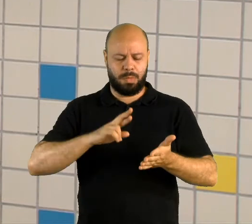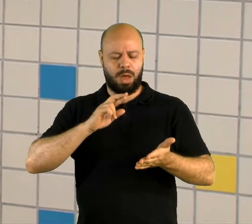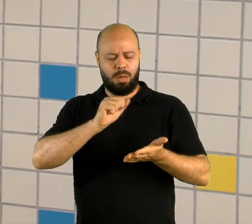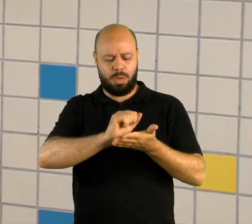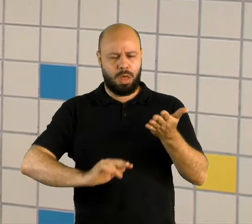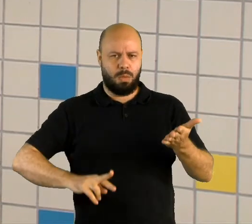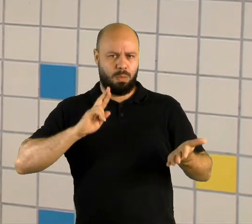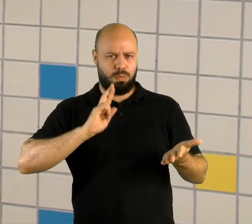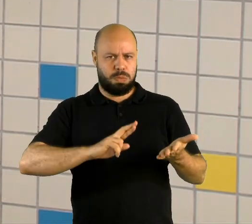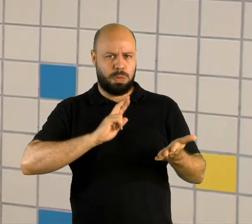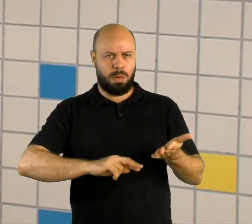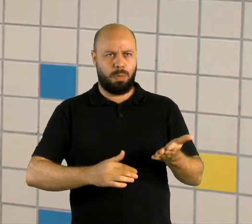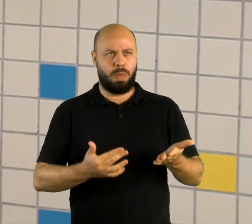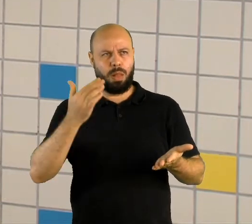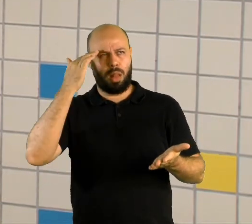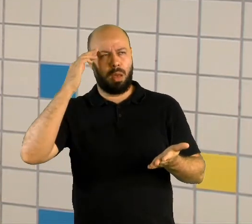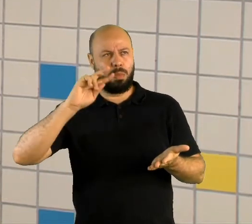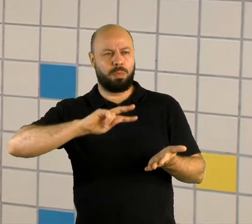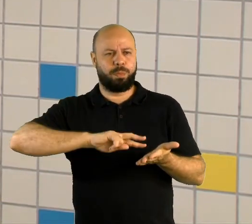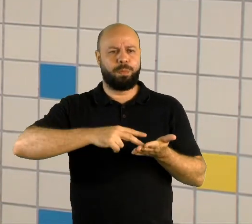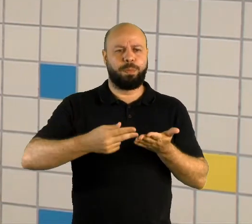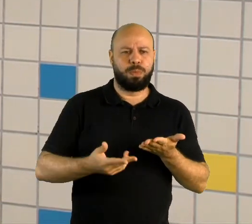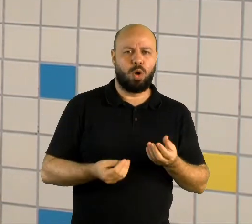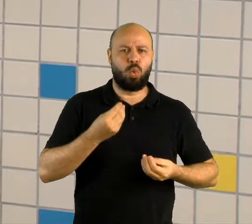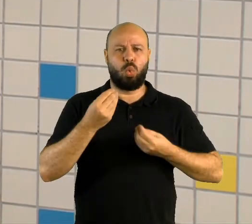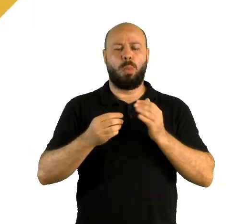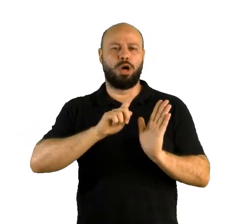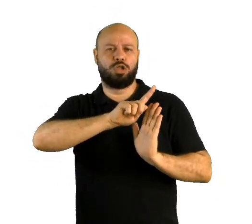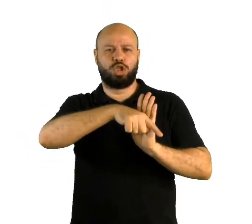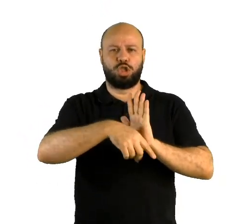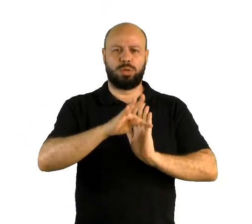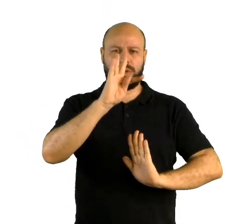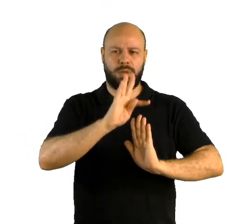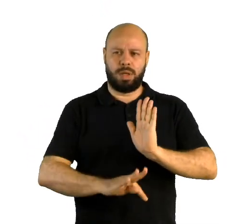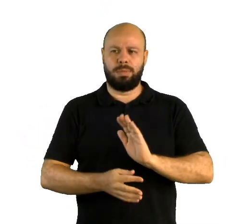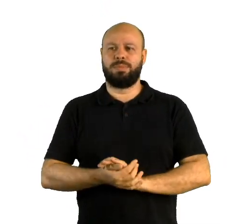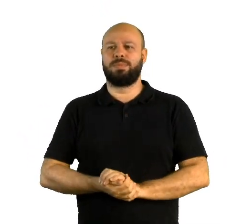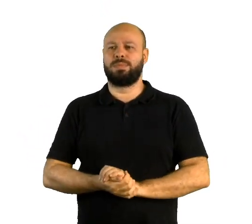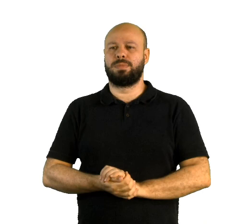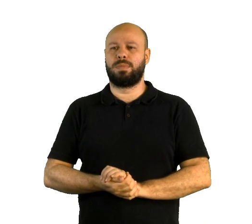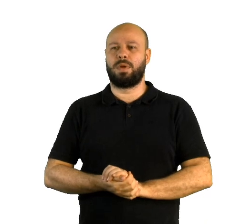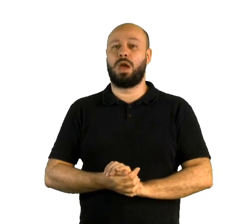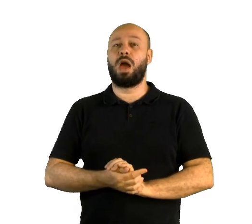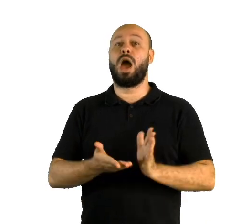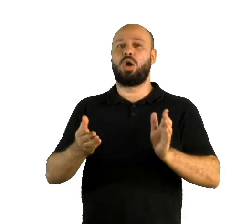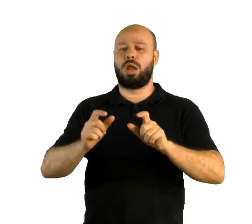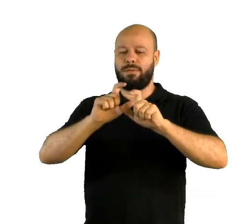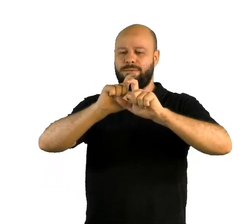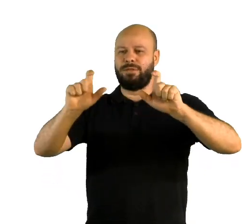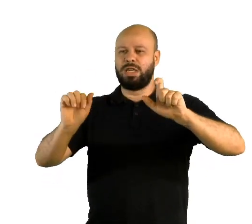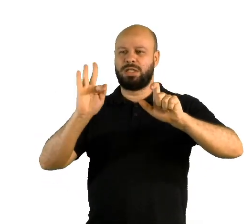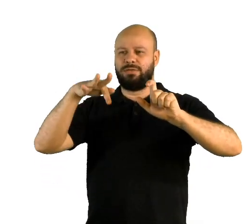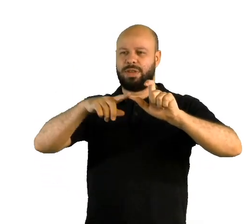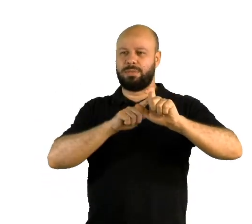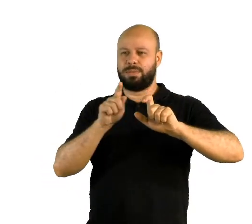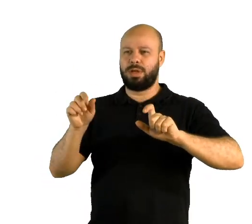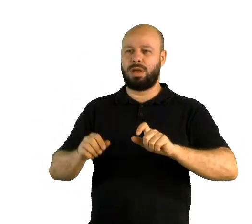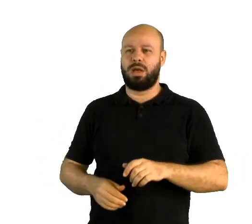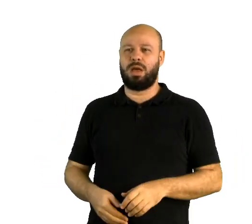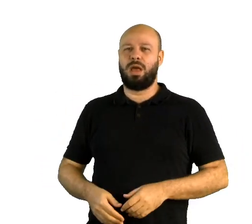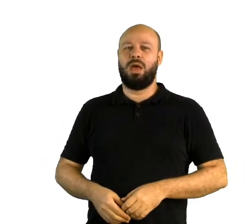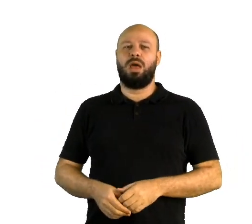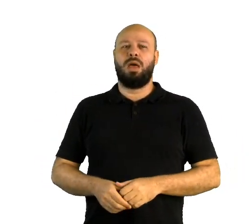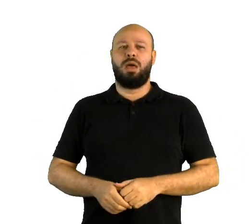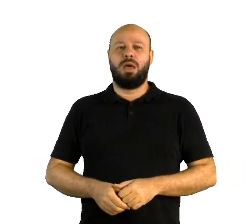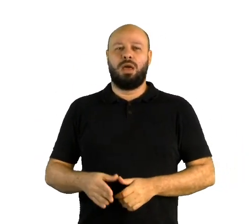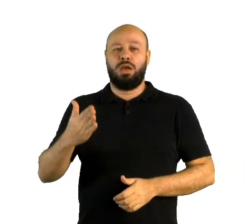atividades interpretativas desse gênero textual. E fiquem com essa frase final: sucesso é o